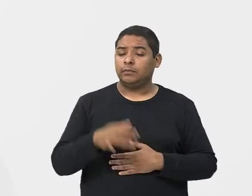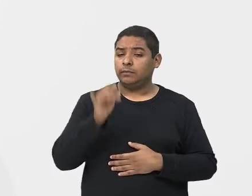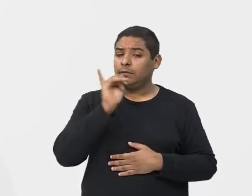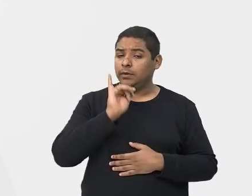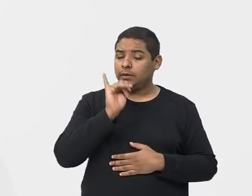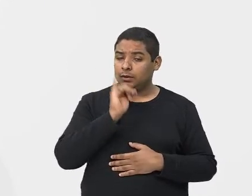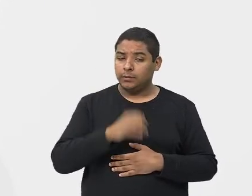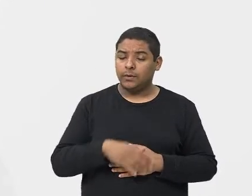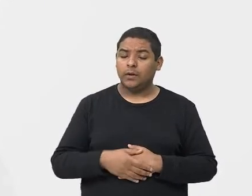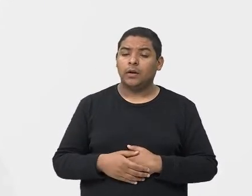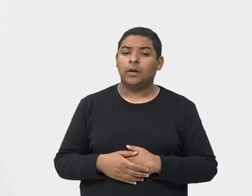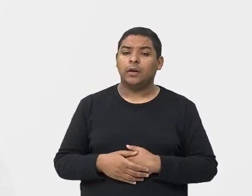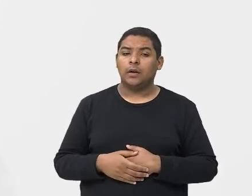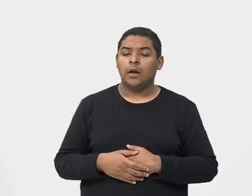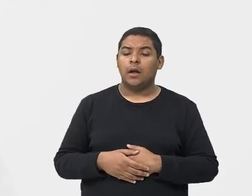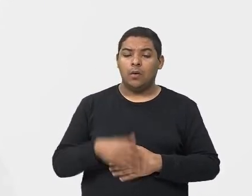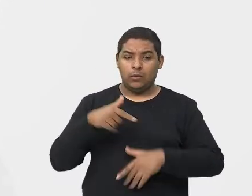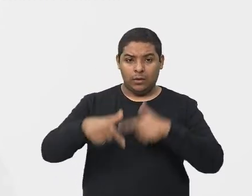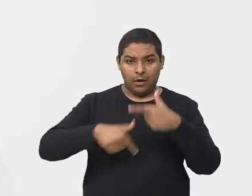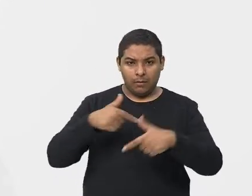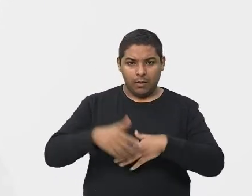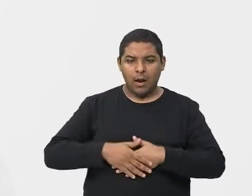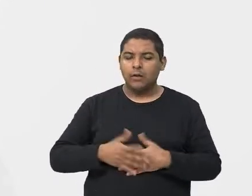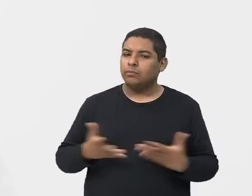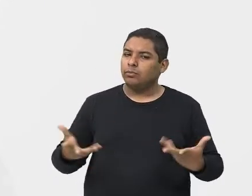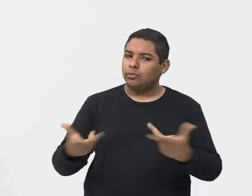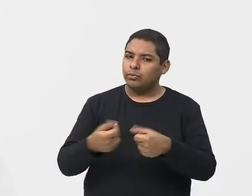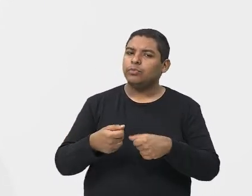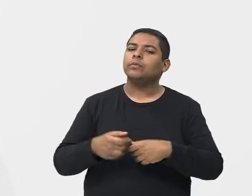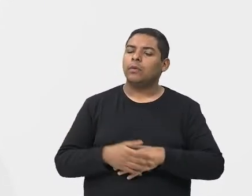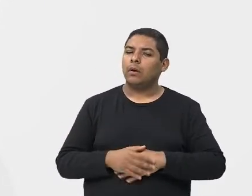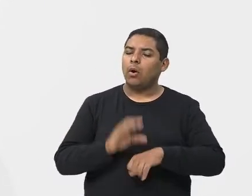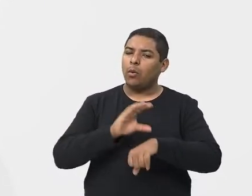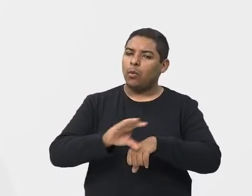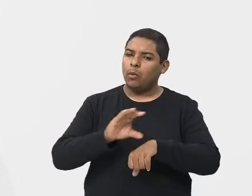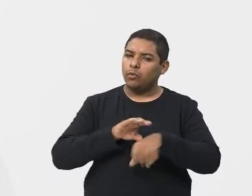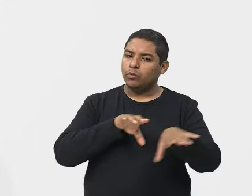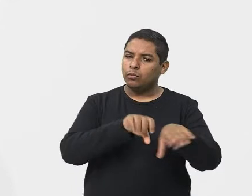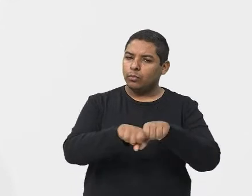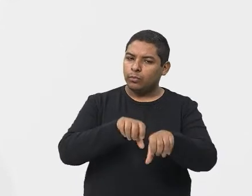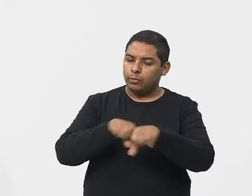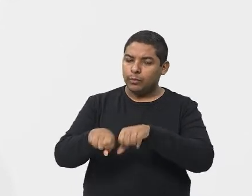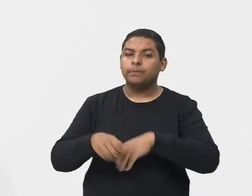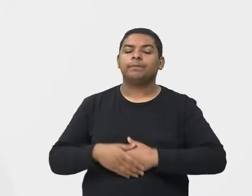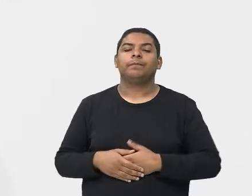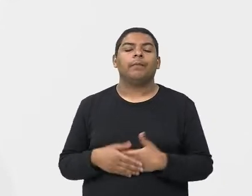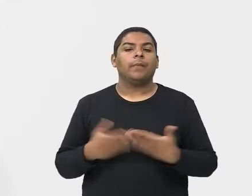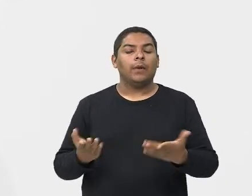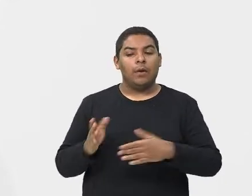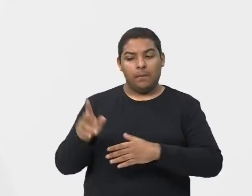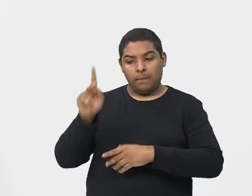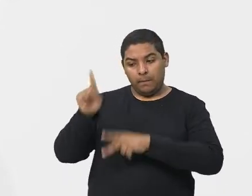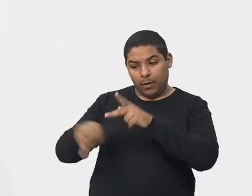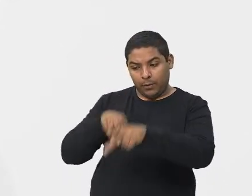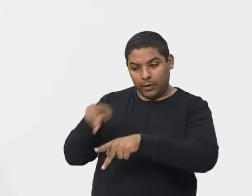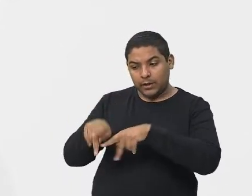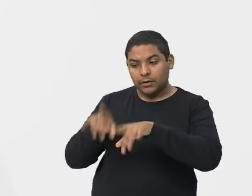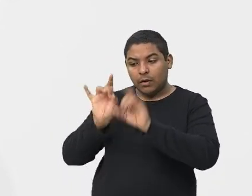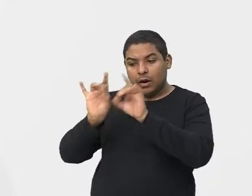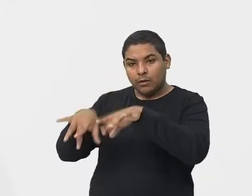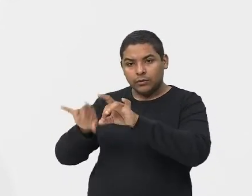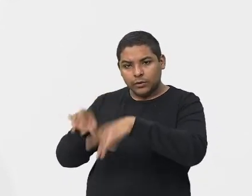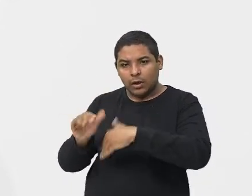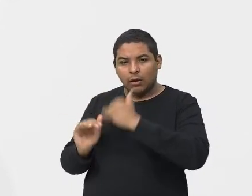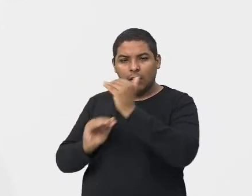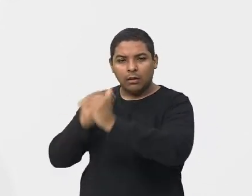tá? Mas como a população da Austrália ela vai se desenvolvendo também de acordo